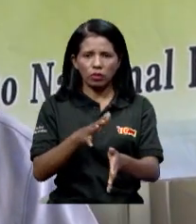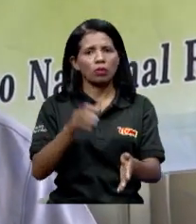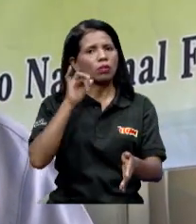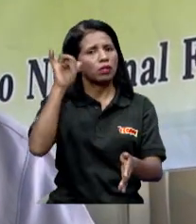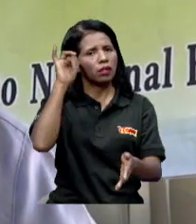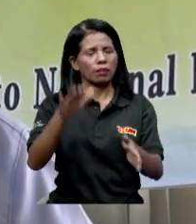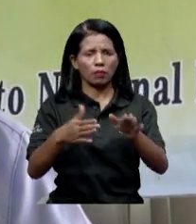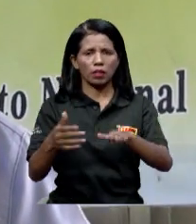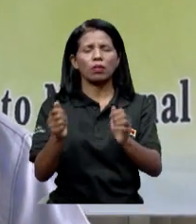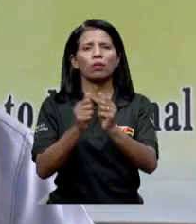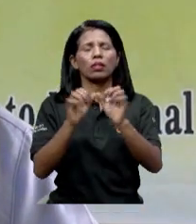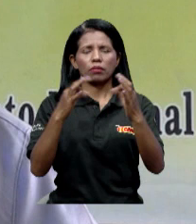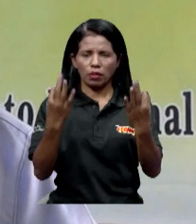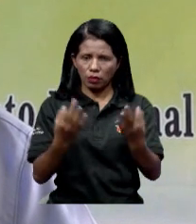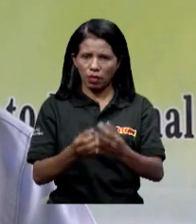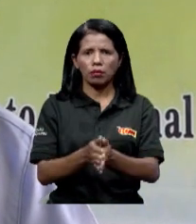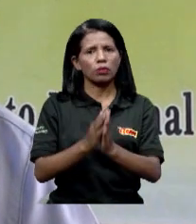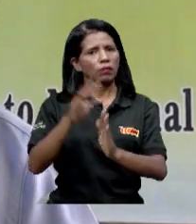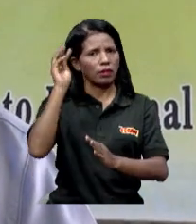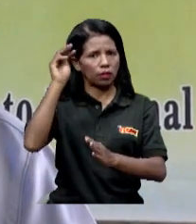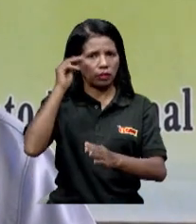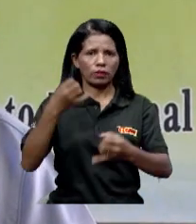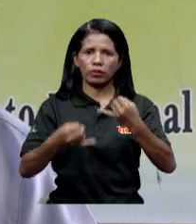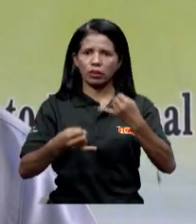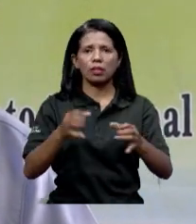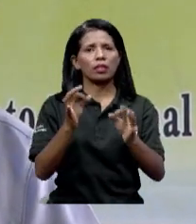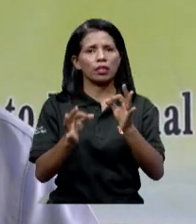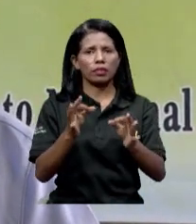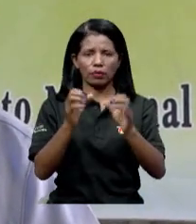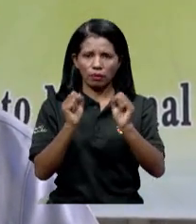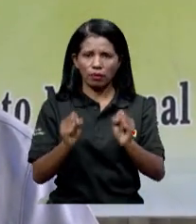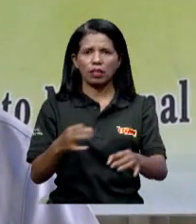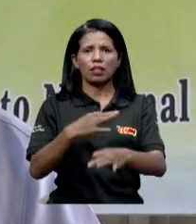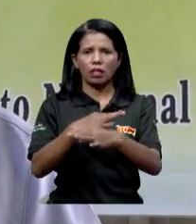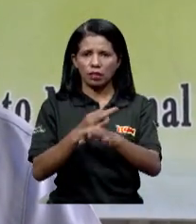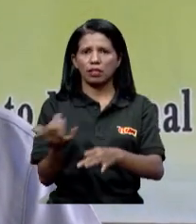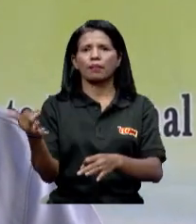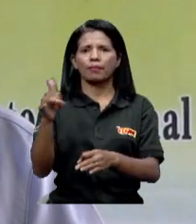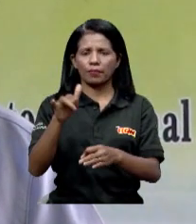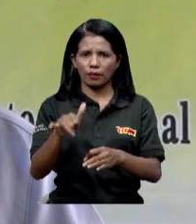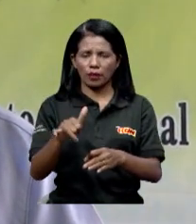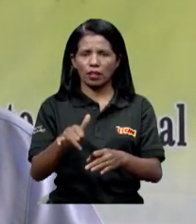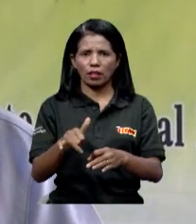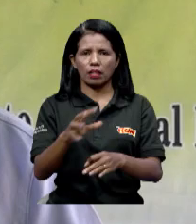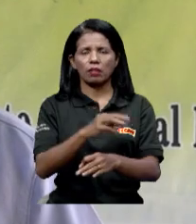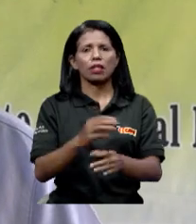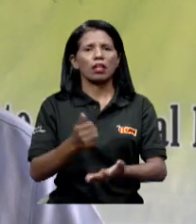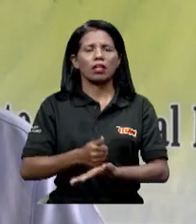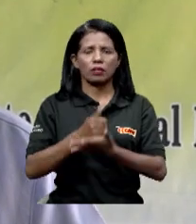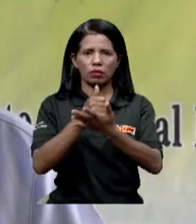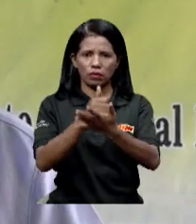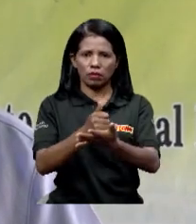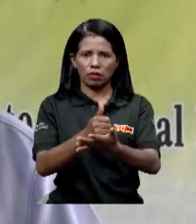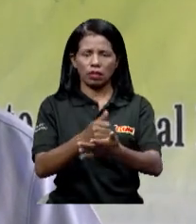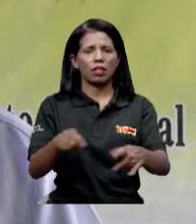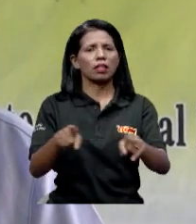e a não, não, não, Ministério de Justiça, Sebele, Hadia Sirenia be a modelo de atendimento né atendimento hansa